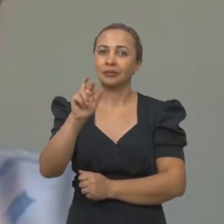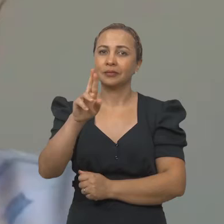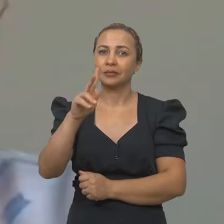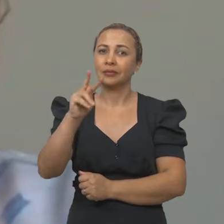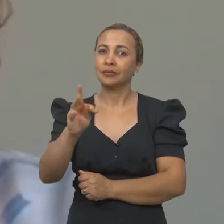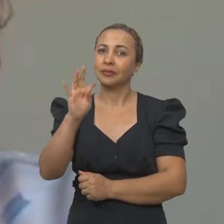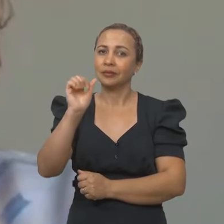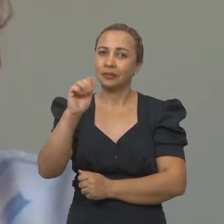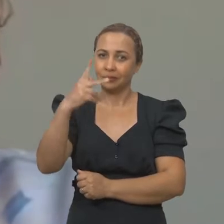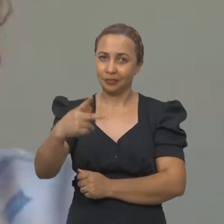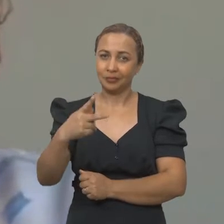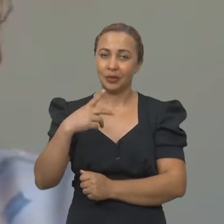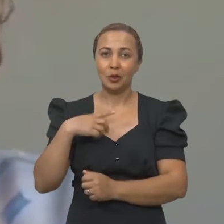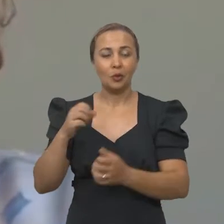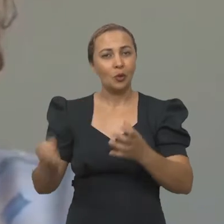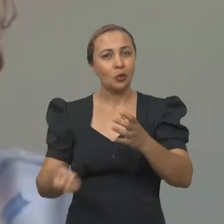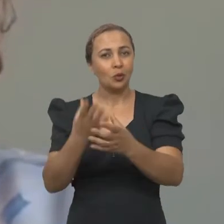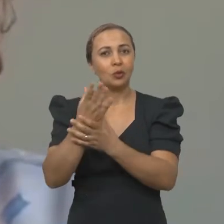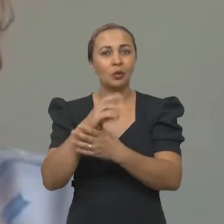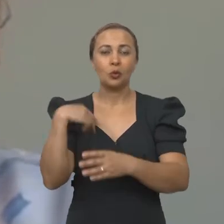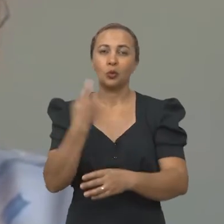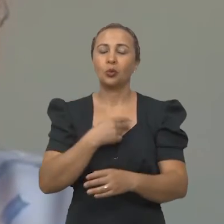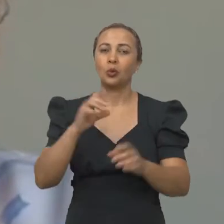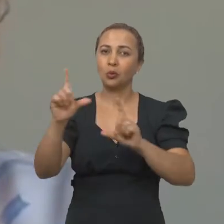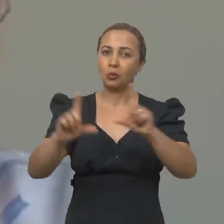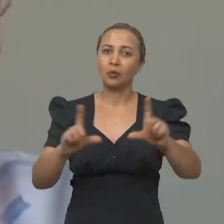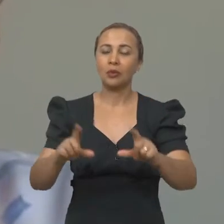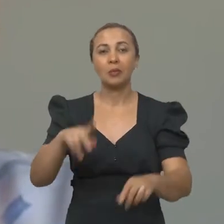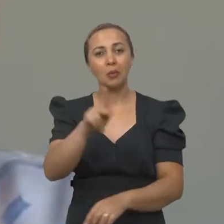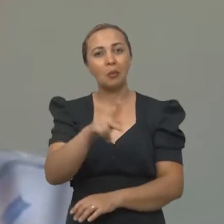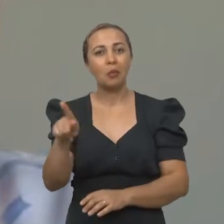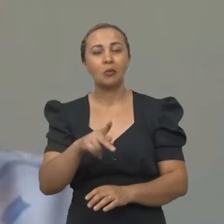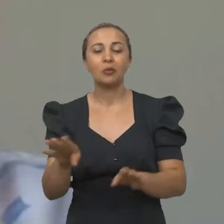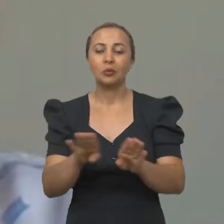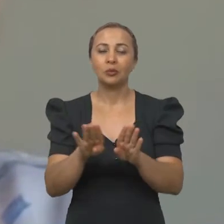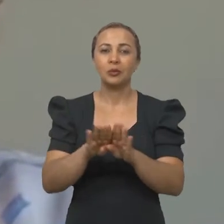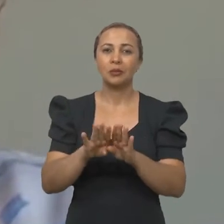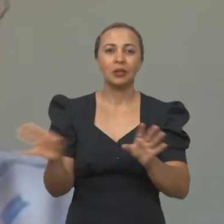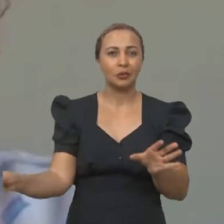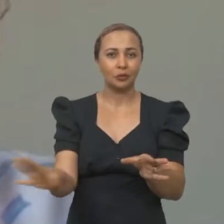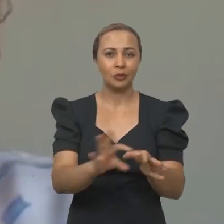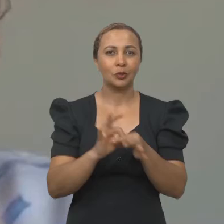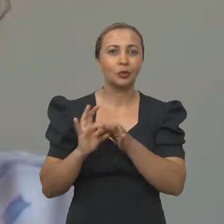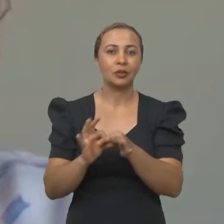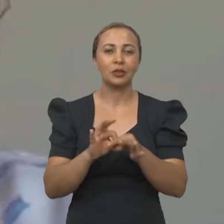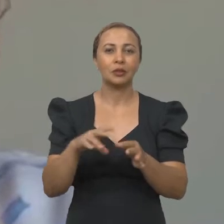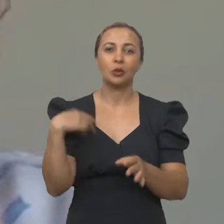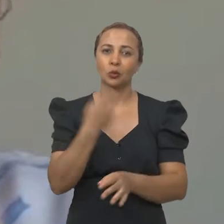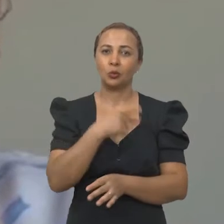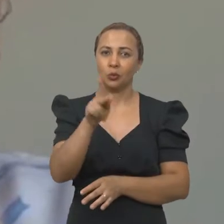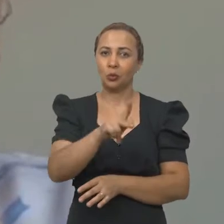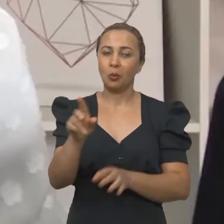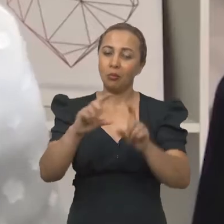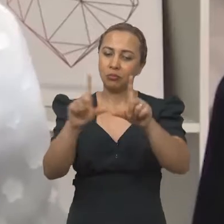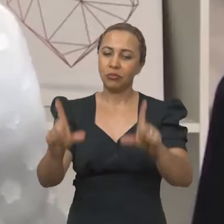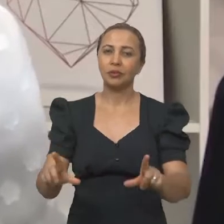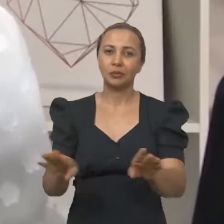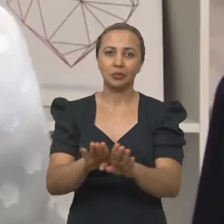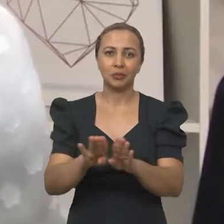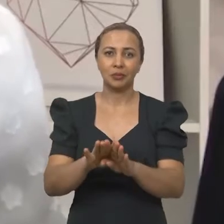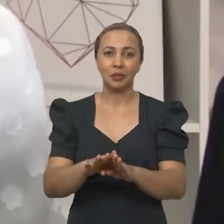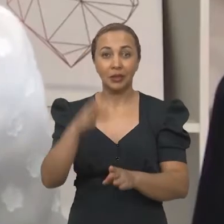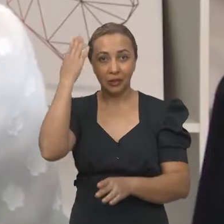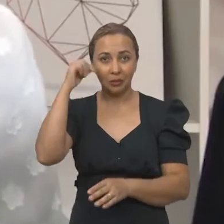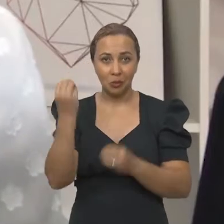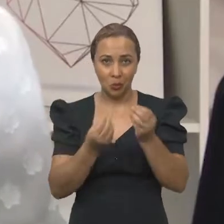Geodatim, que foi criada por egressos do nosso programa e por professores que estão vinculados ao nosso programa também. E sabe